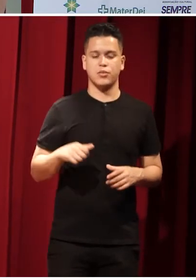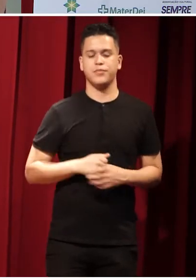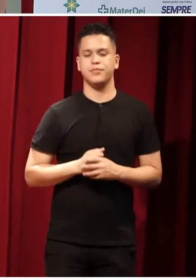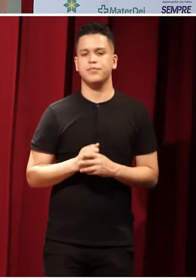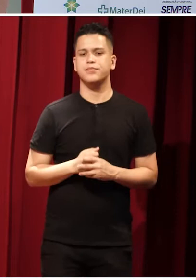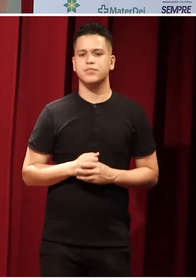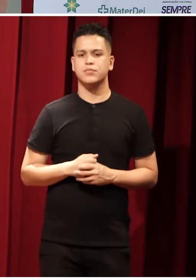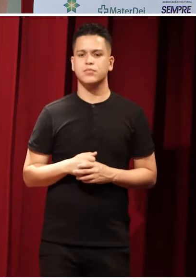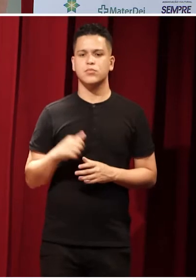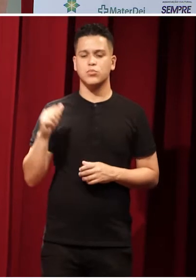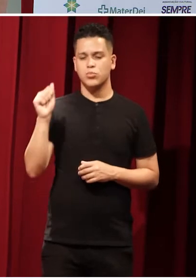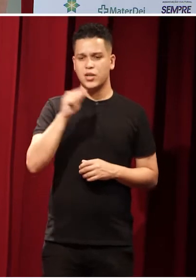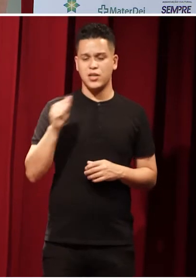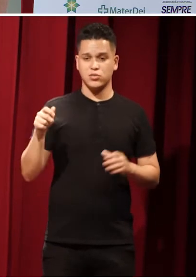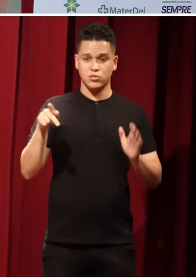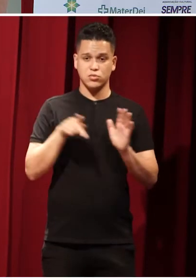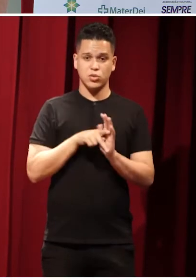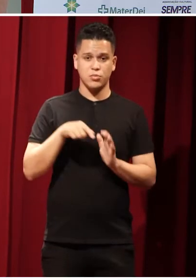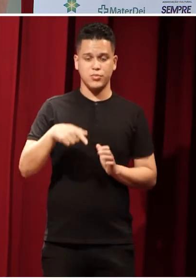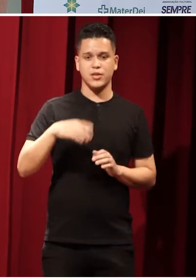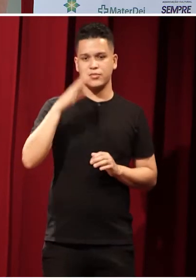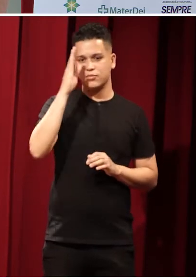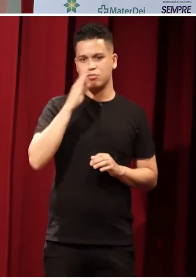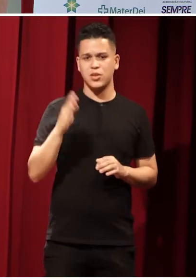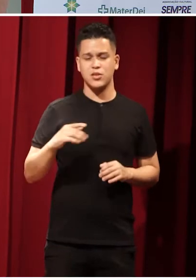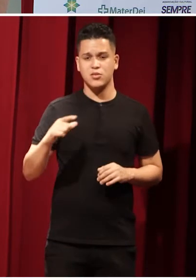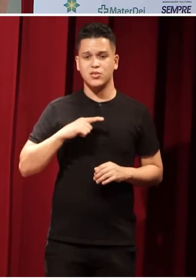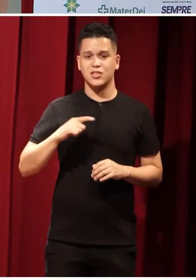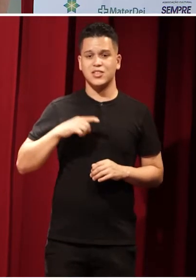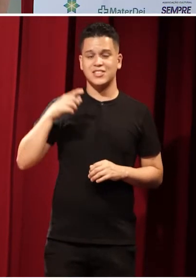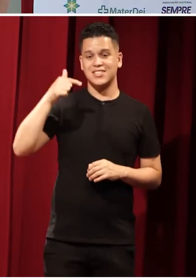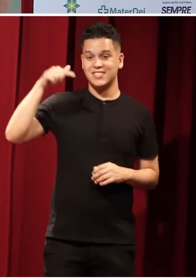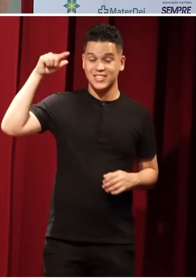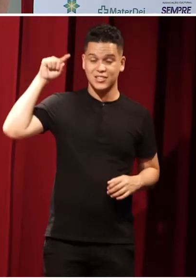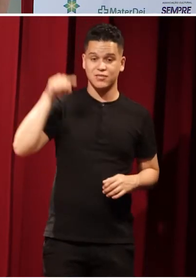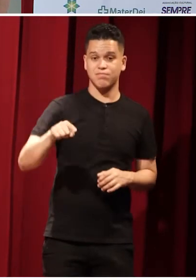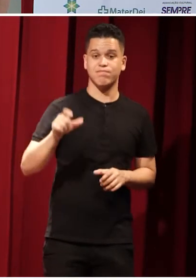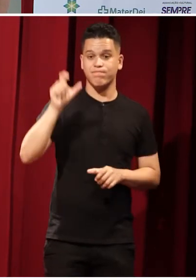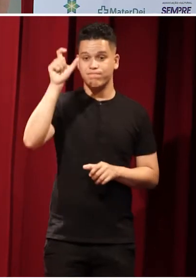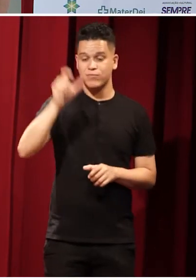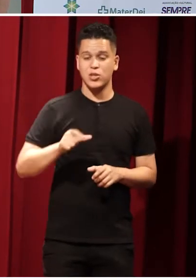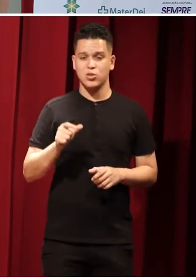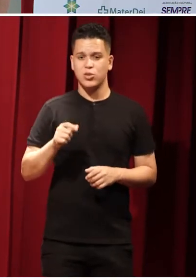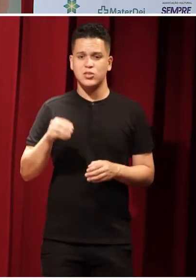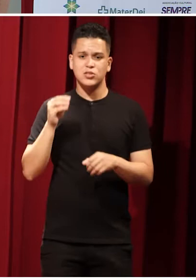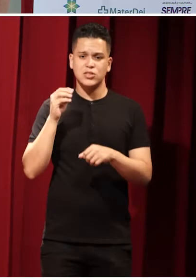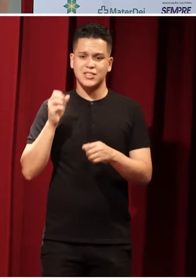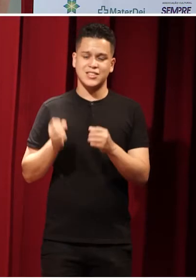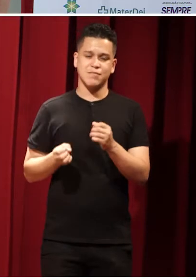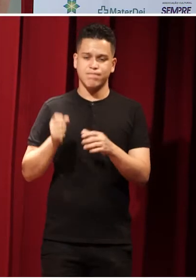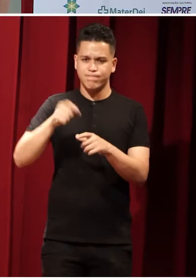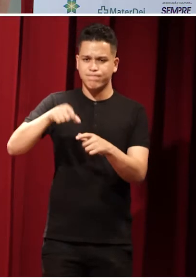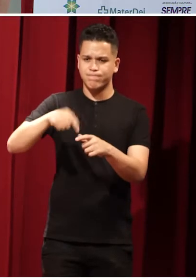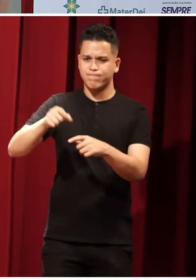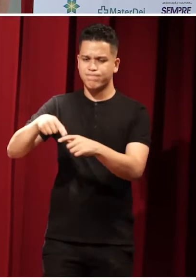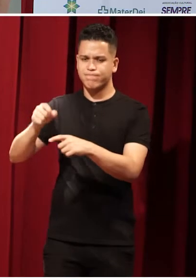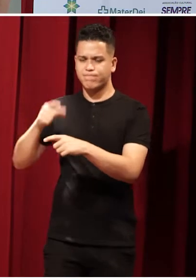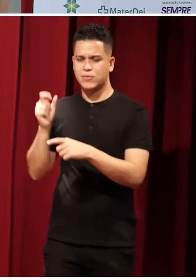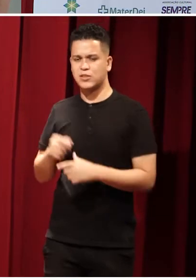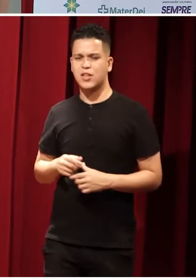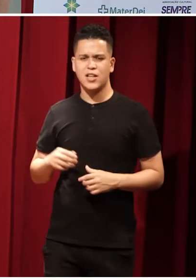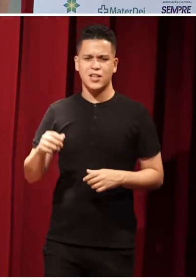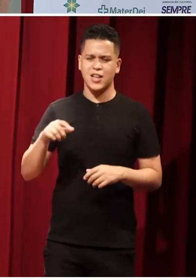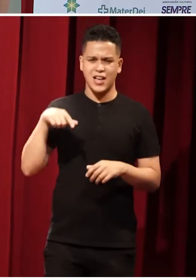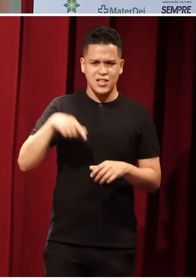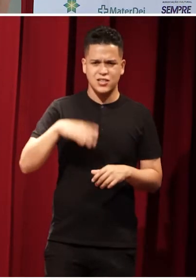da soja sustentável, que reúne 7.000 produtores de soja no Brasil, nos Estados Unidos, em